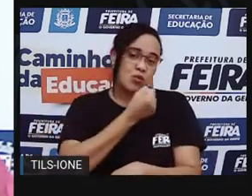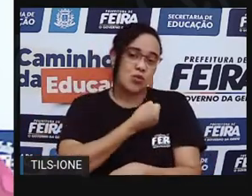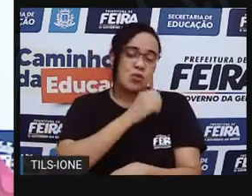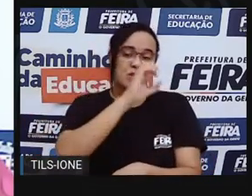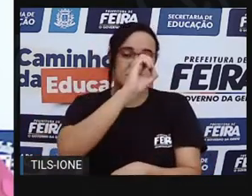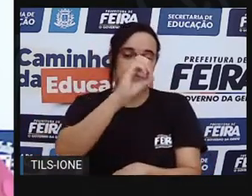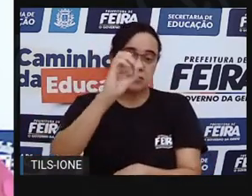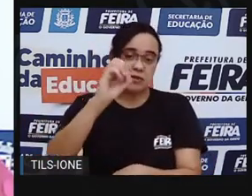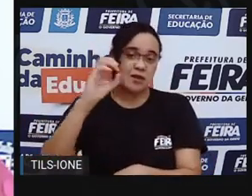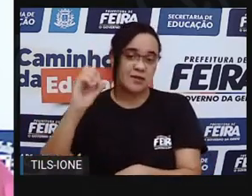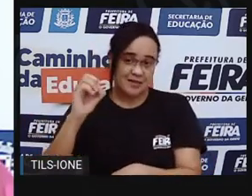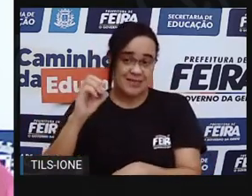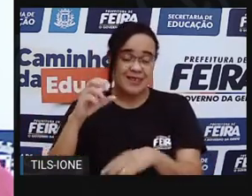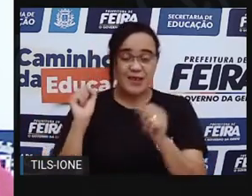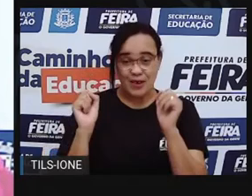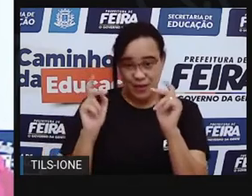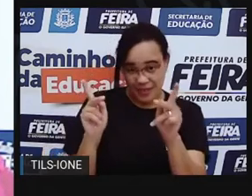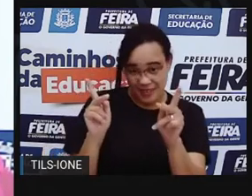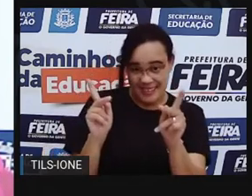000. Tá bom, Proci?